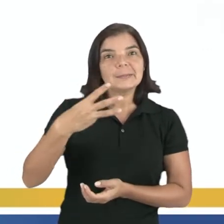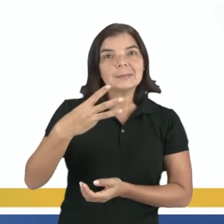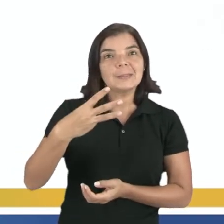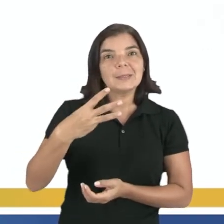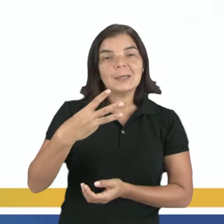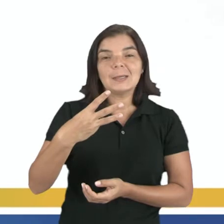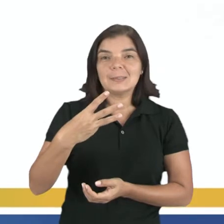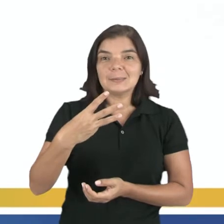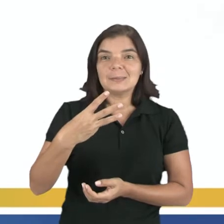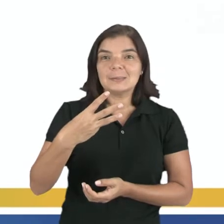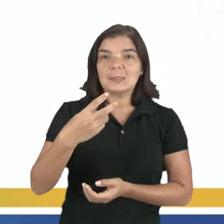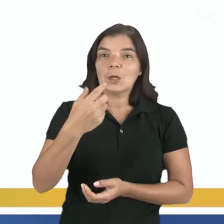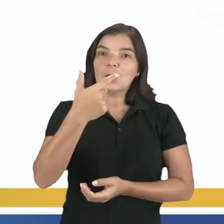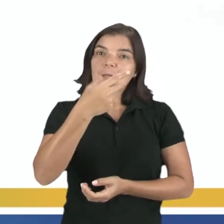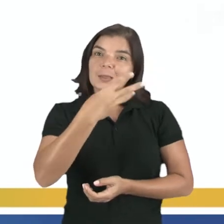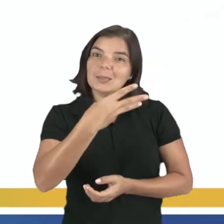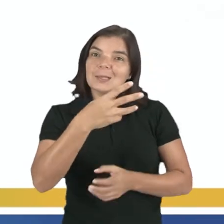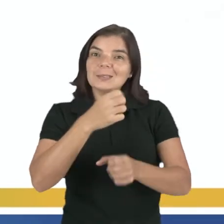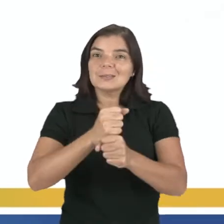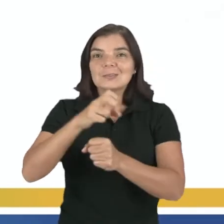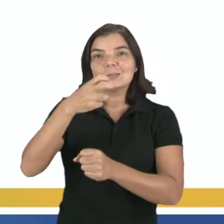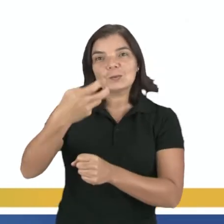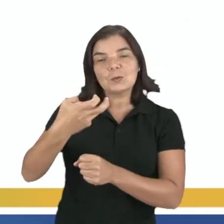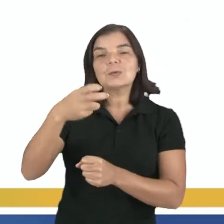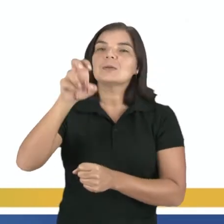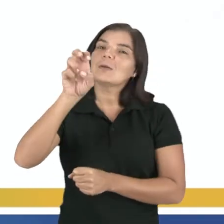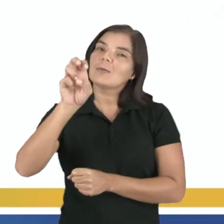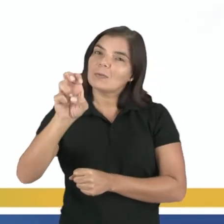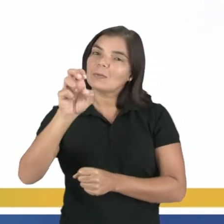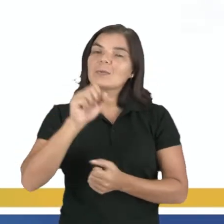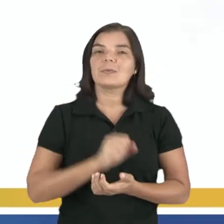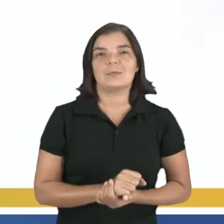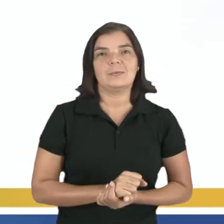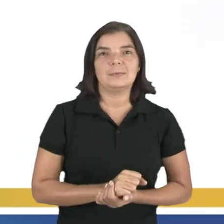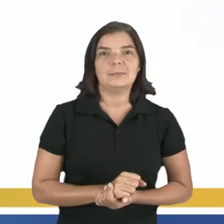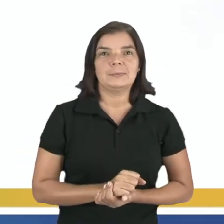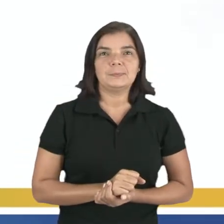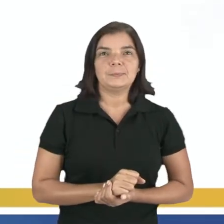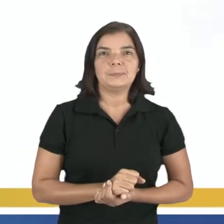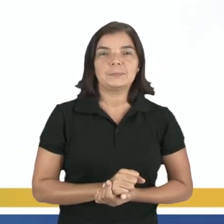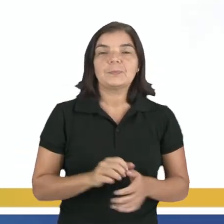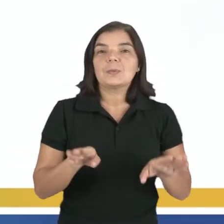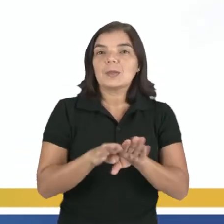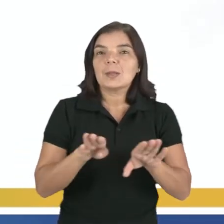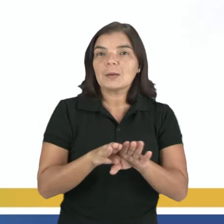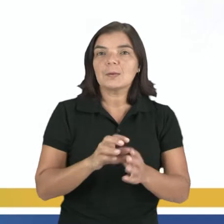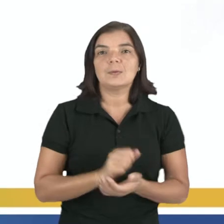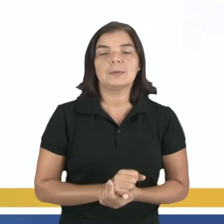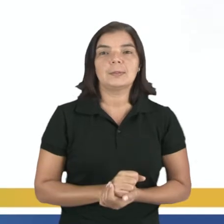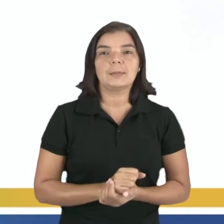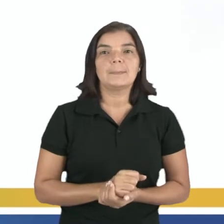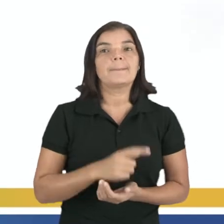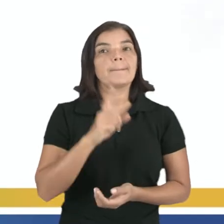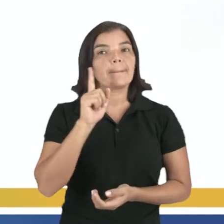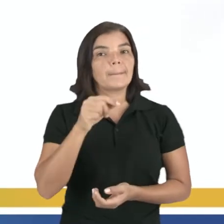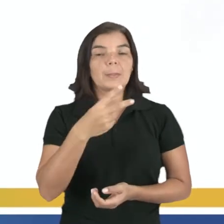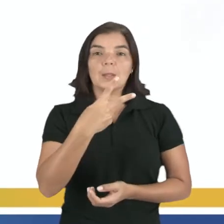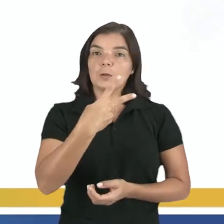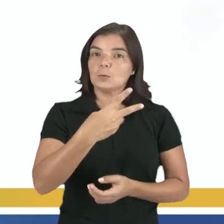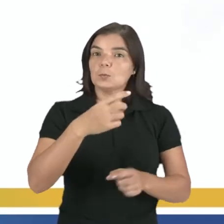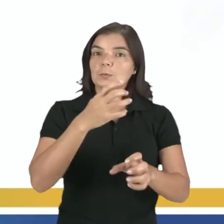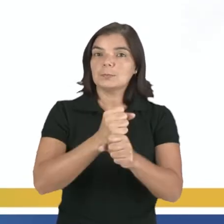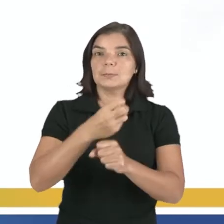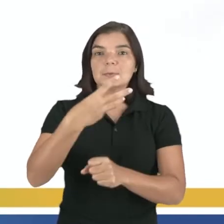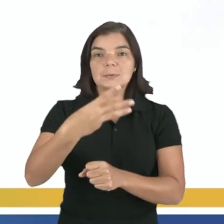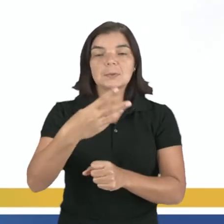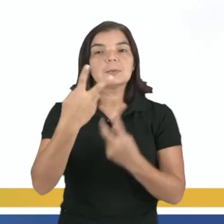anteriores imediatamente anteriores a ele somados. 1 mais 2, 3. O número 5, na verdade, é 2 mais